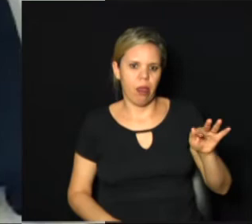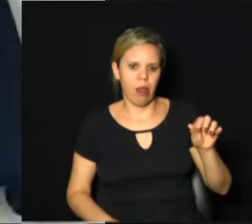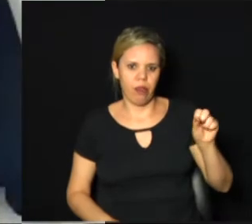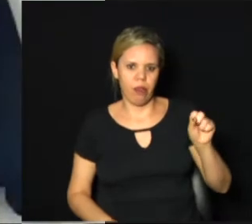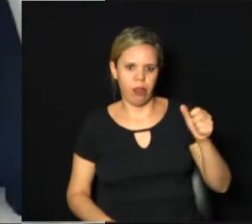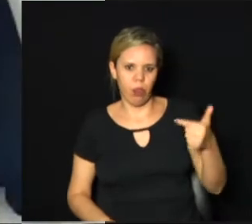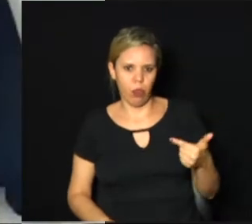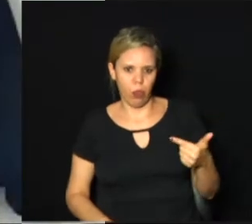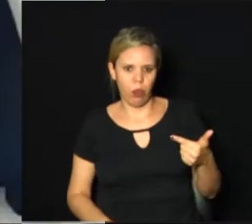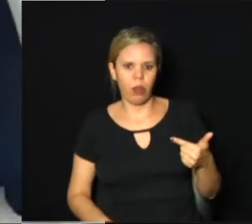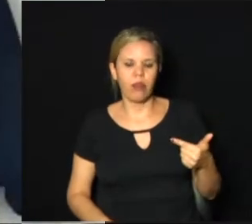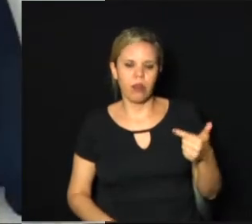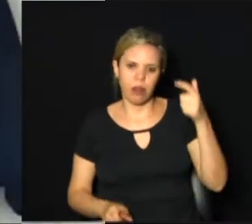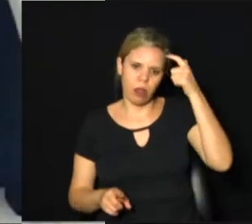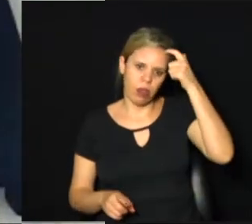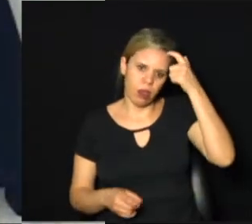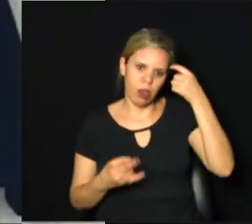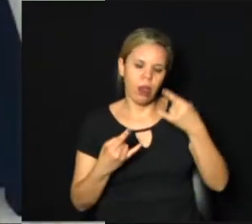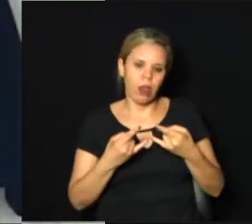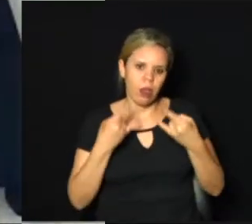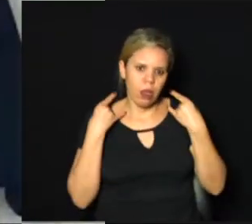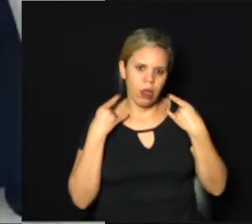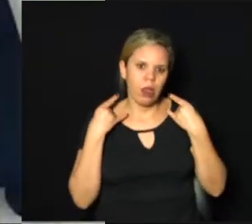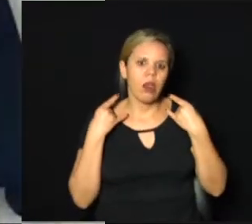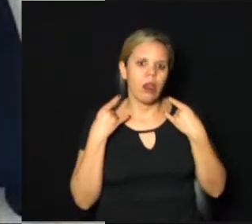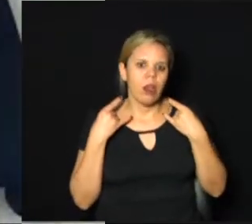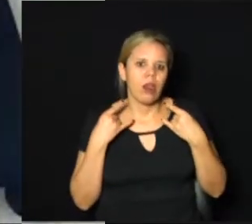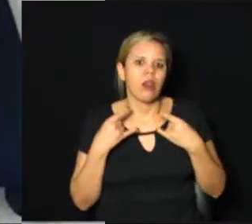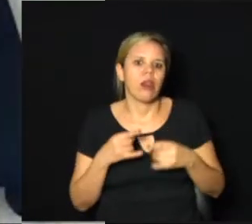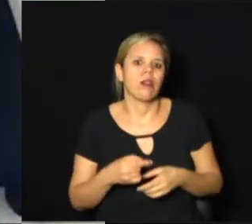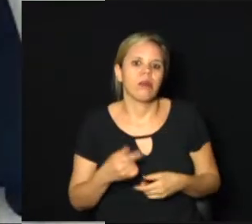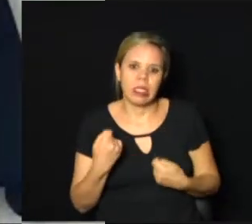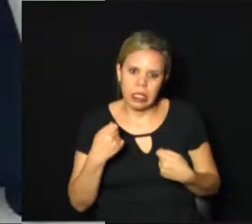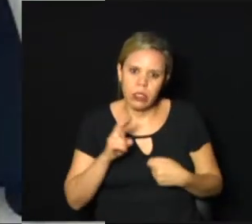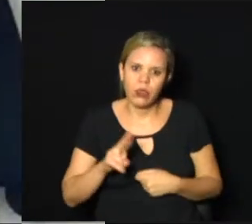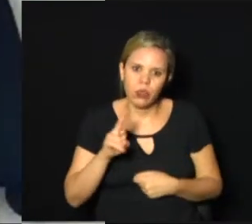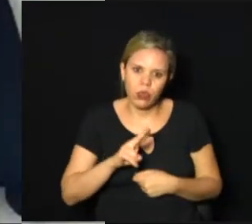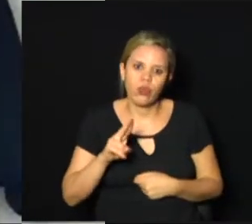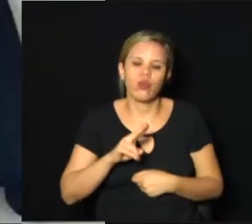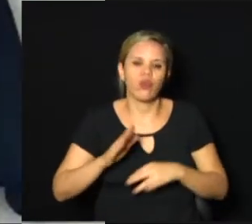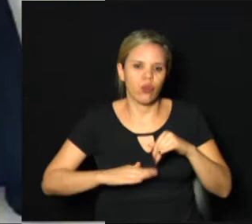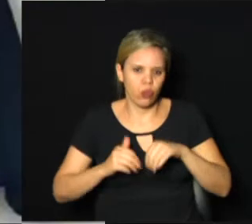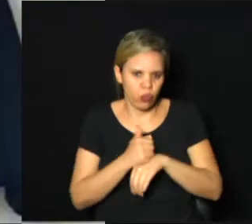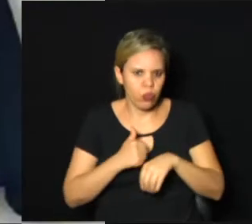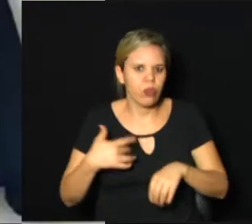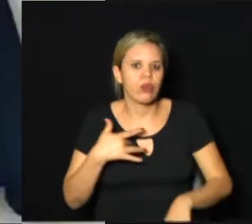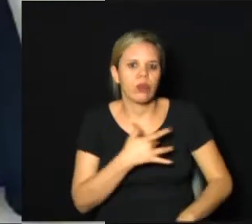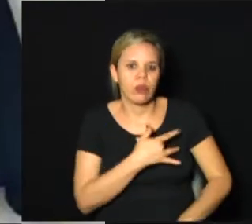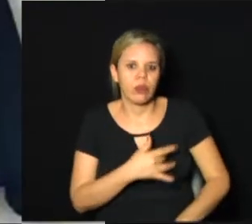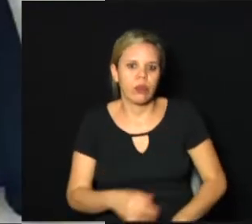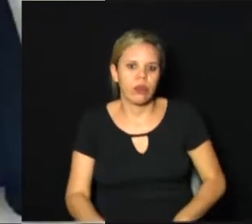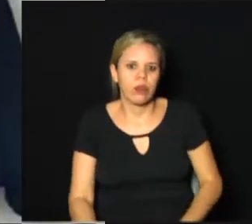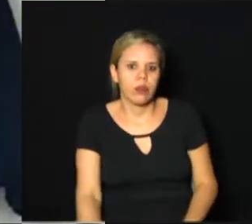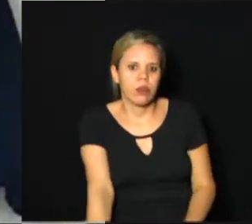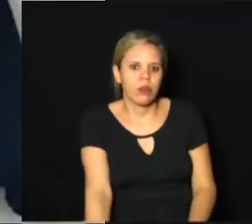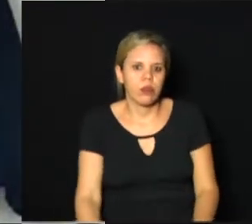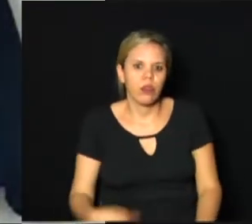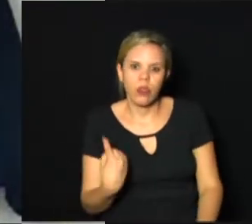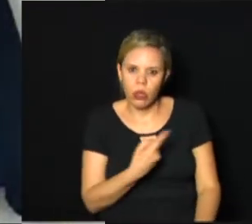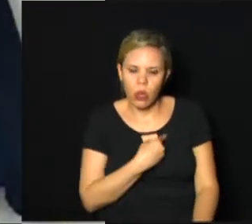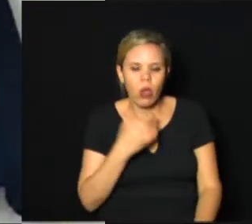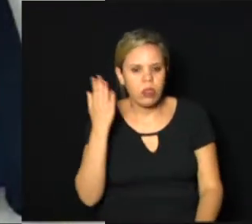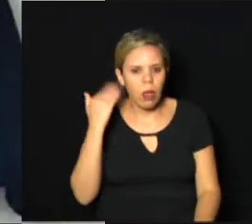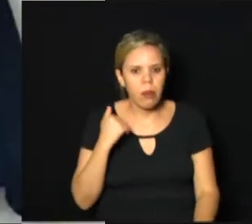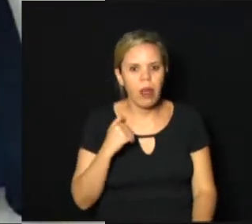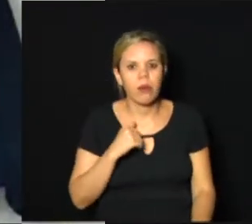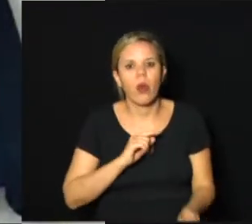da máscara. Essas são as máscaras que devem ser usadas pelos profissionais de saúde. Né? Nós entendemos